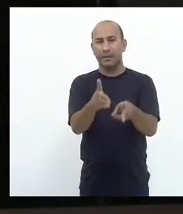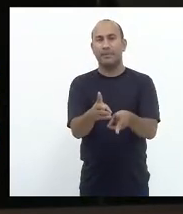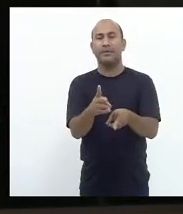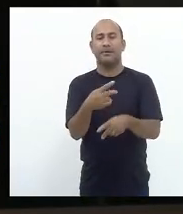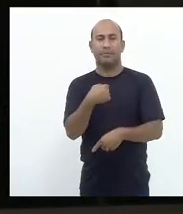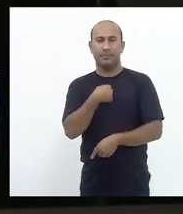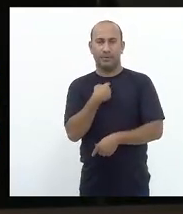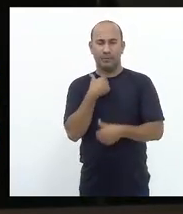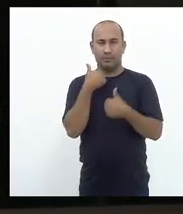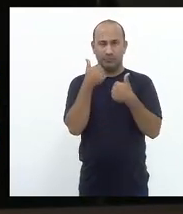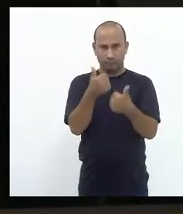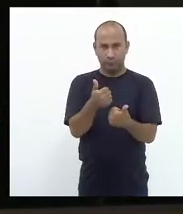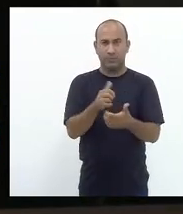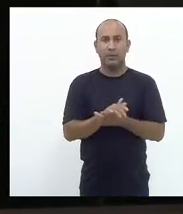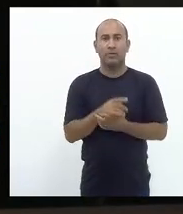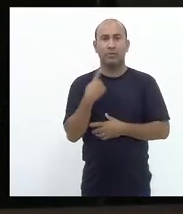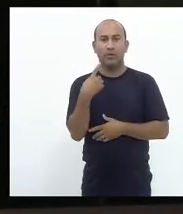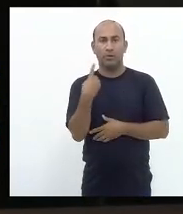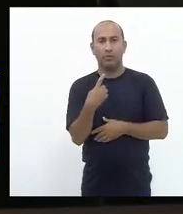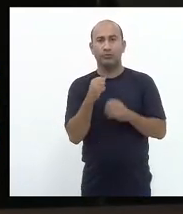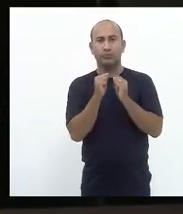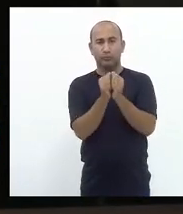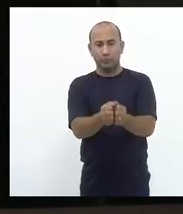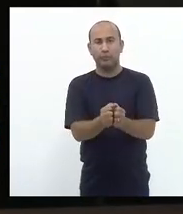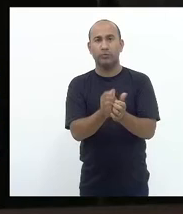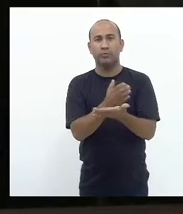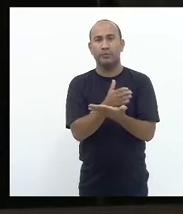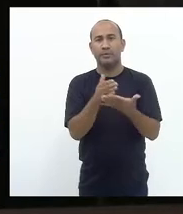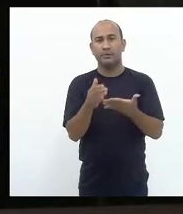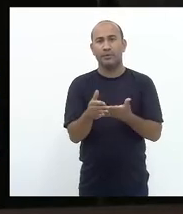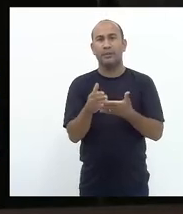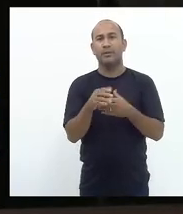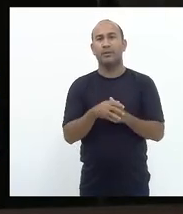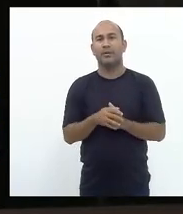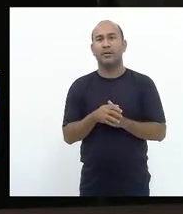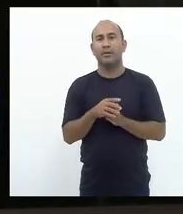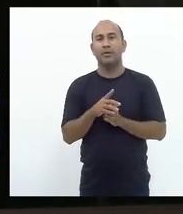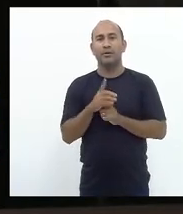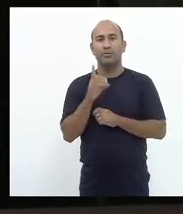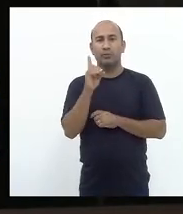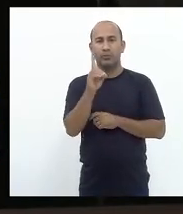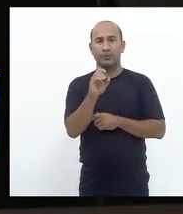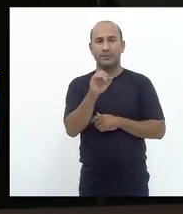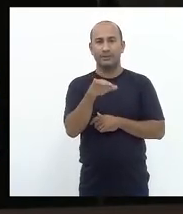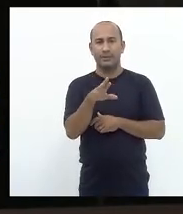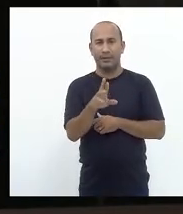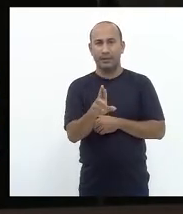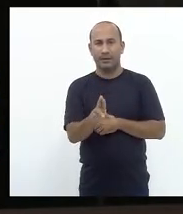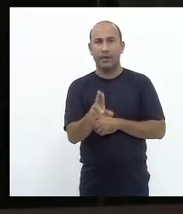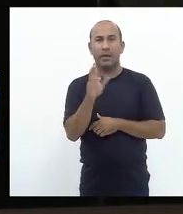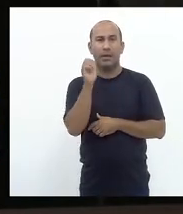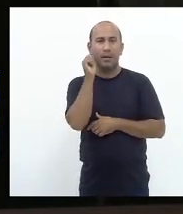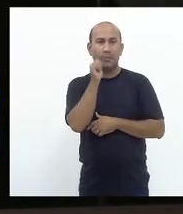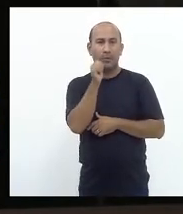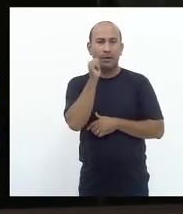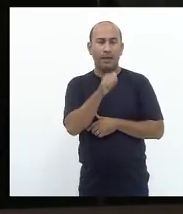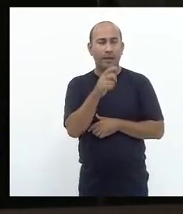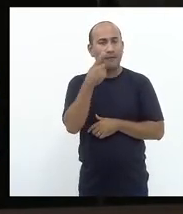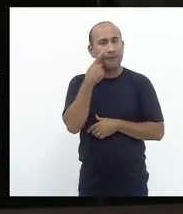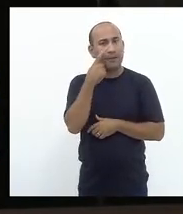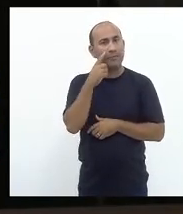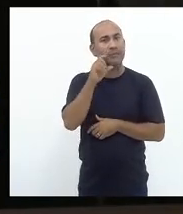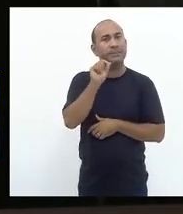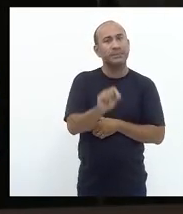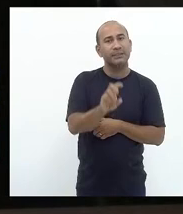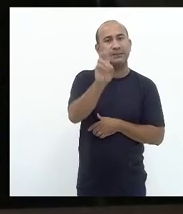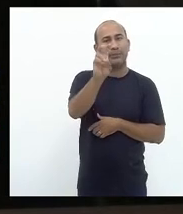comigo. Nós estivemos ali no lançamento do dossiê Mulher deste ano e vimos que